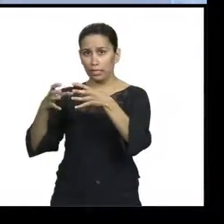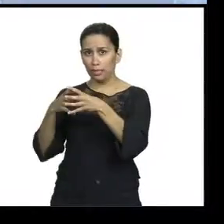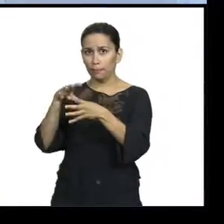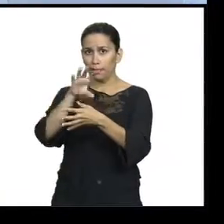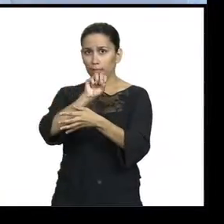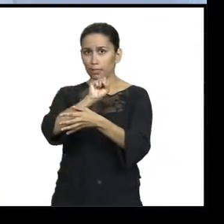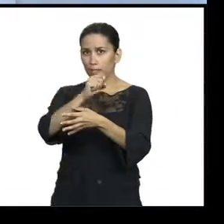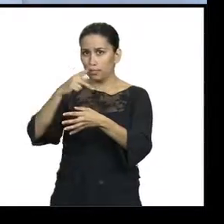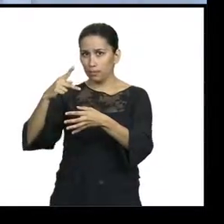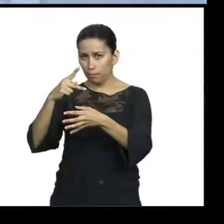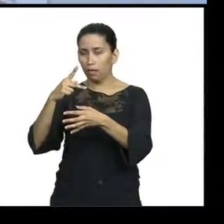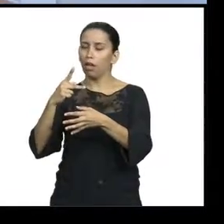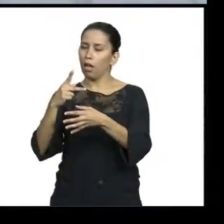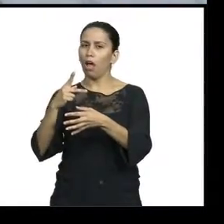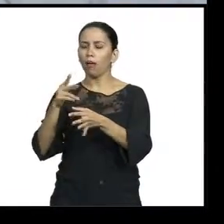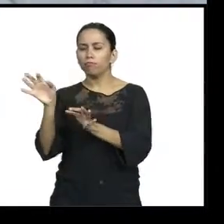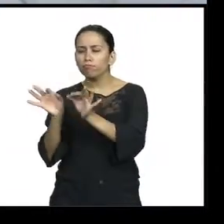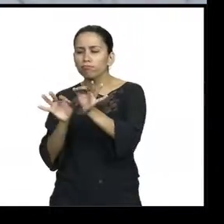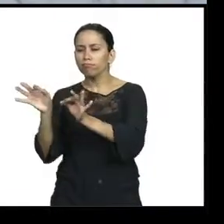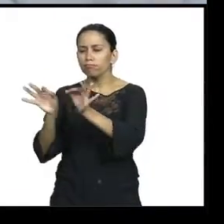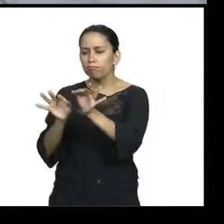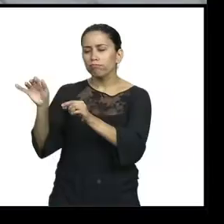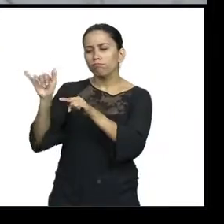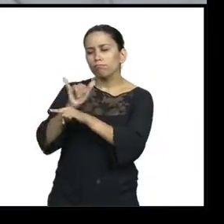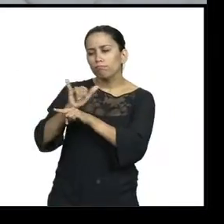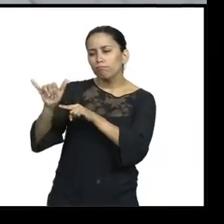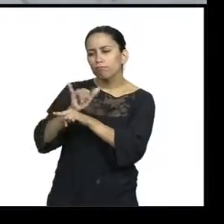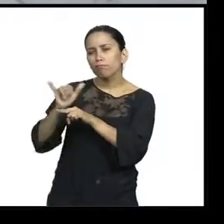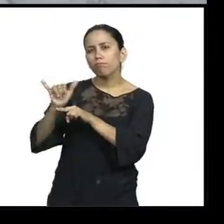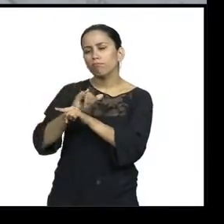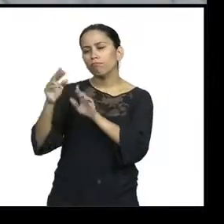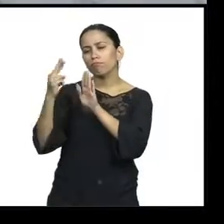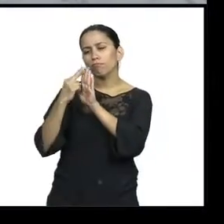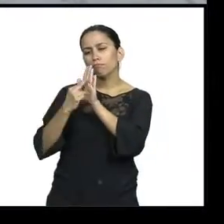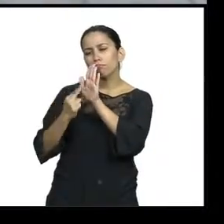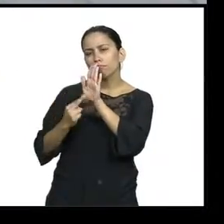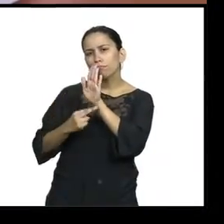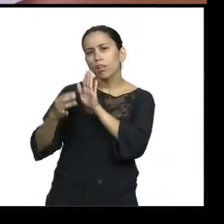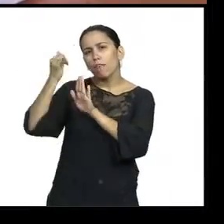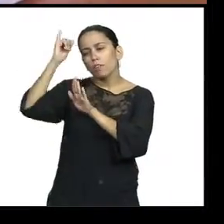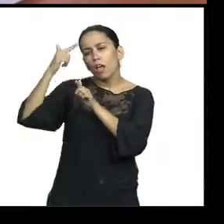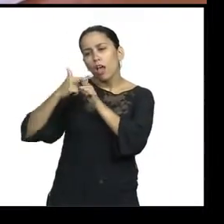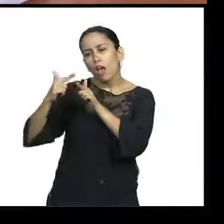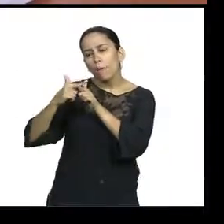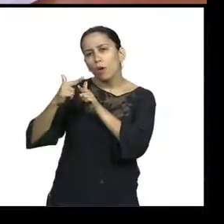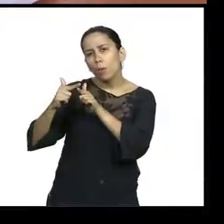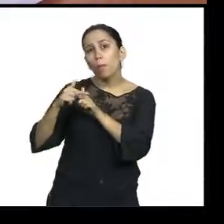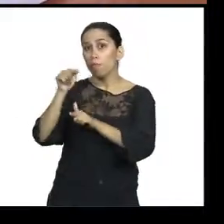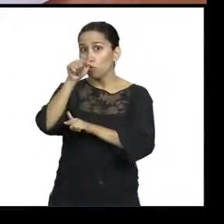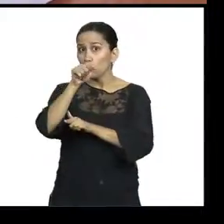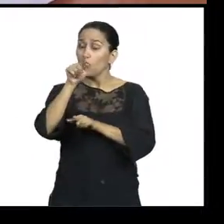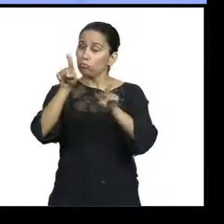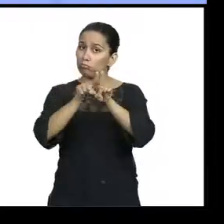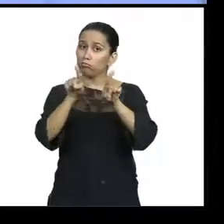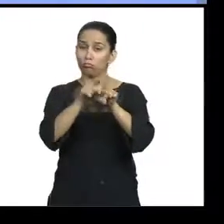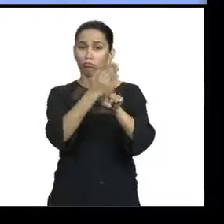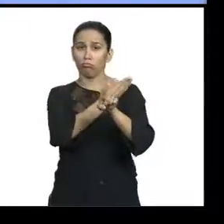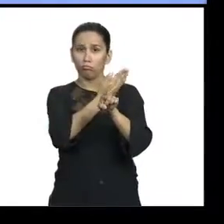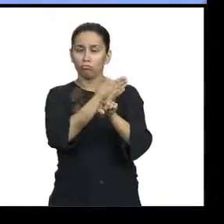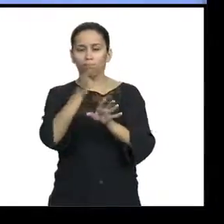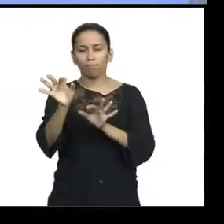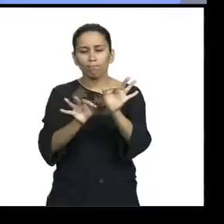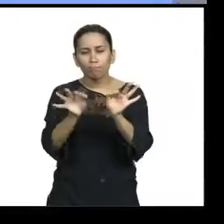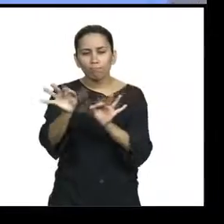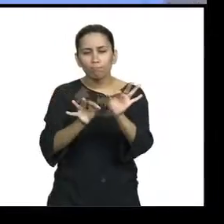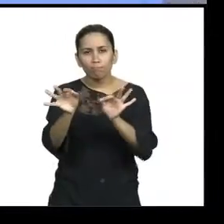empresa onde você trabalha define as medidas de proteção para que você e seus colegas realizem as tarefas de maneira segura. É por isso